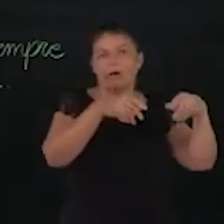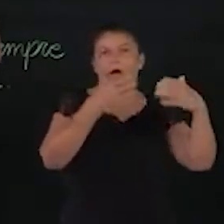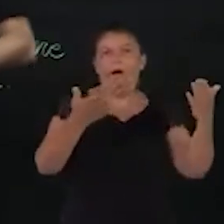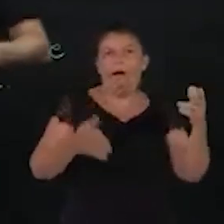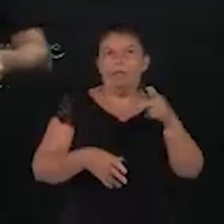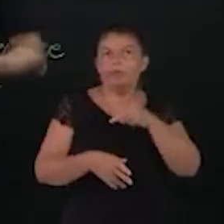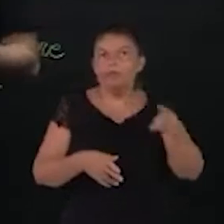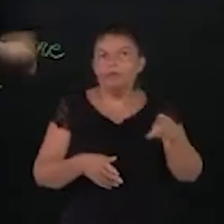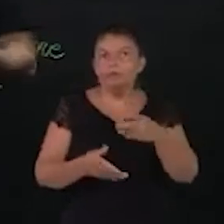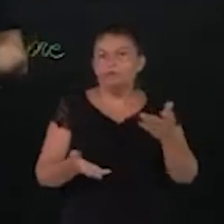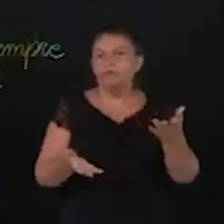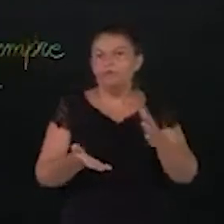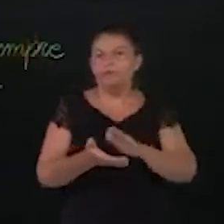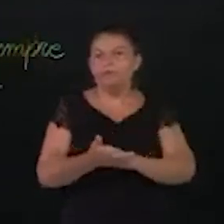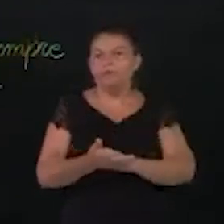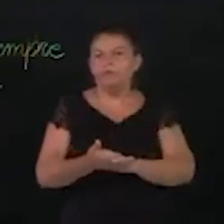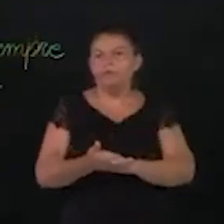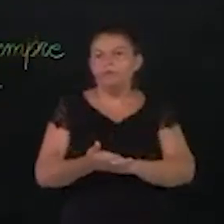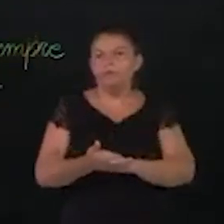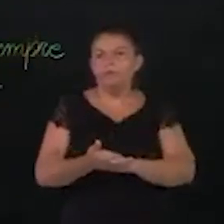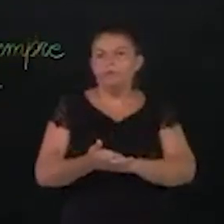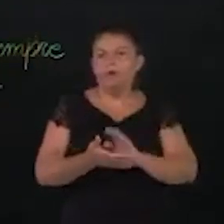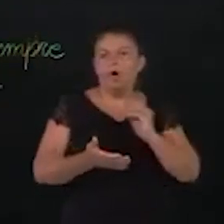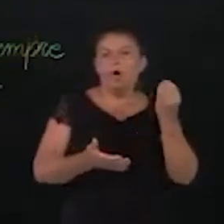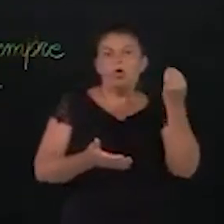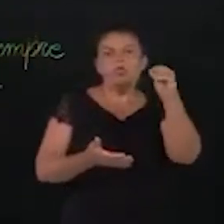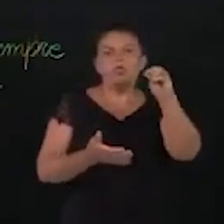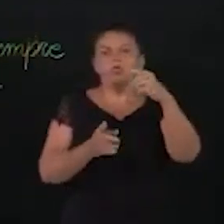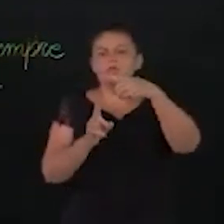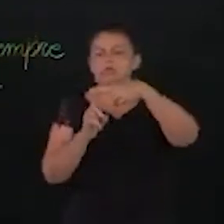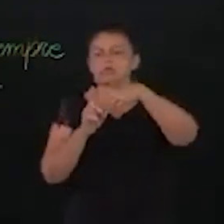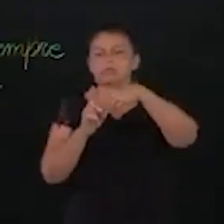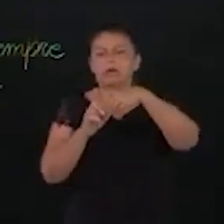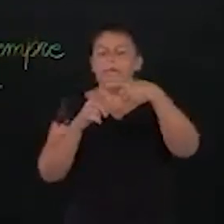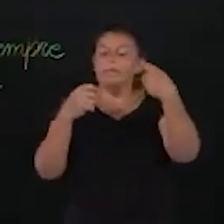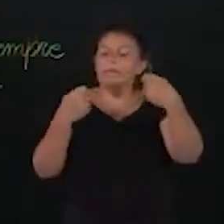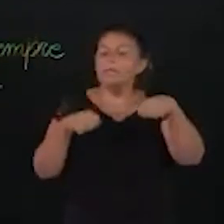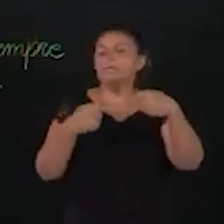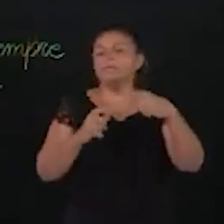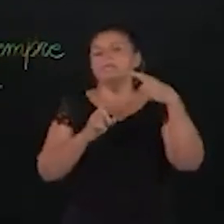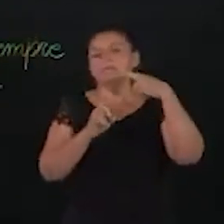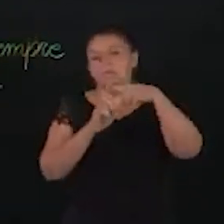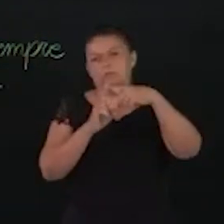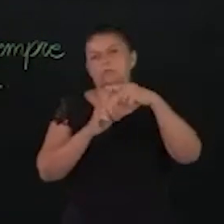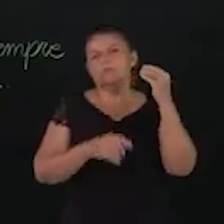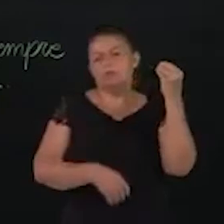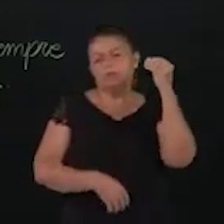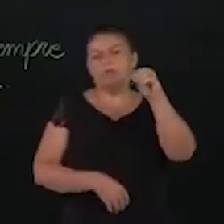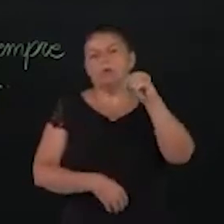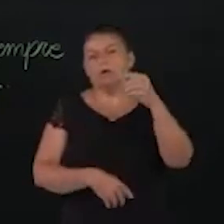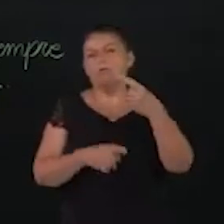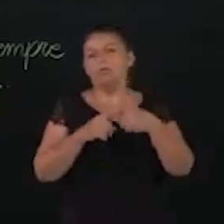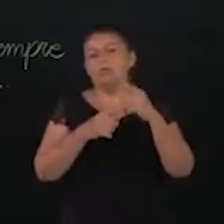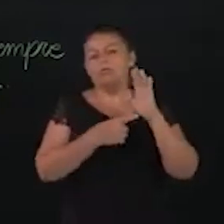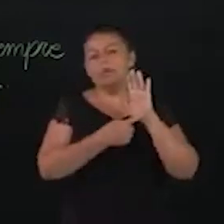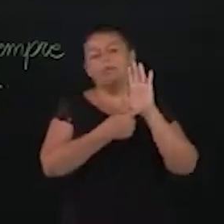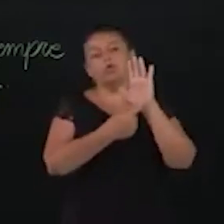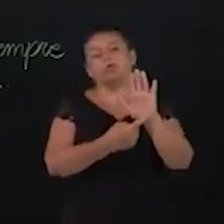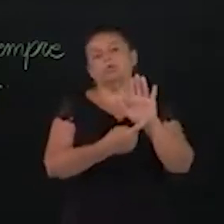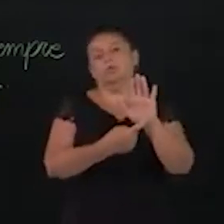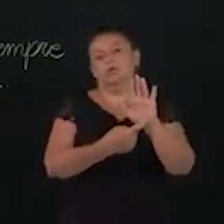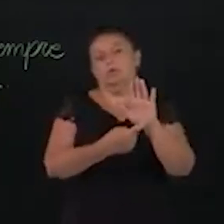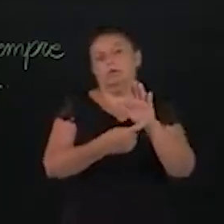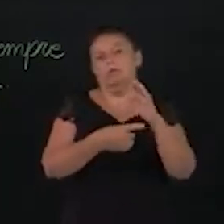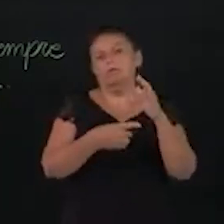Ah, professor, mas agora o senhor colocou aqui com o sinal de mais. Tem que colocar, pessoal, até porque eu tenho que identificar